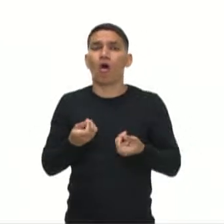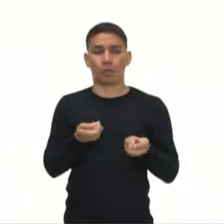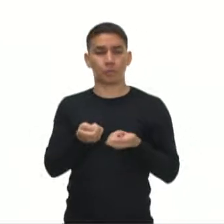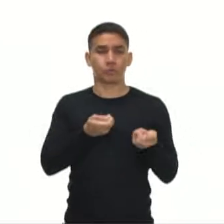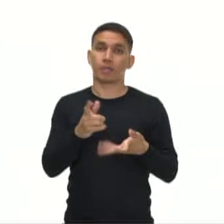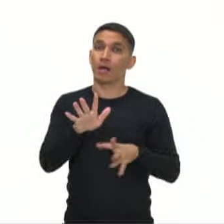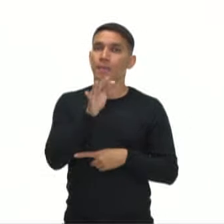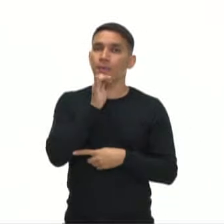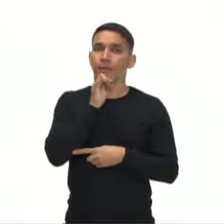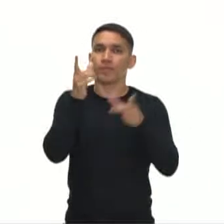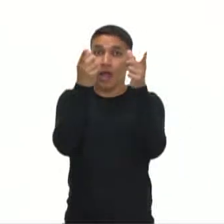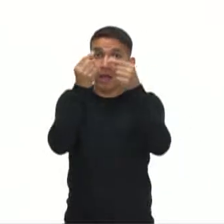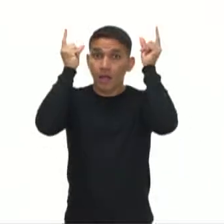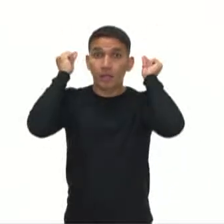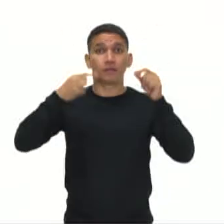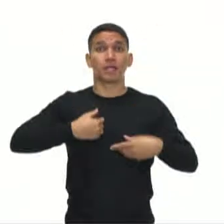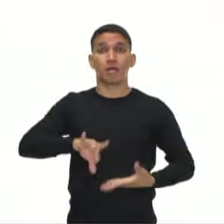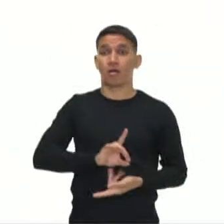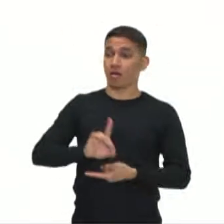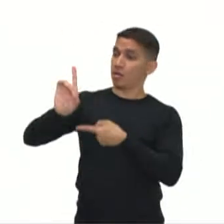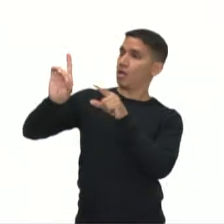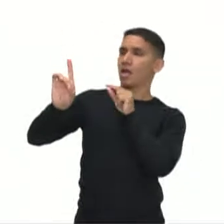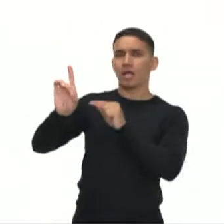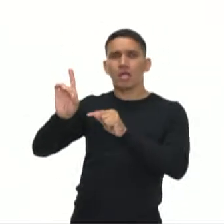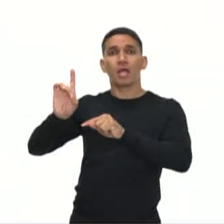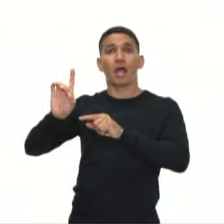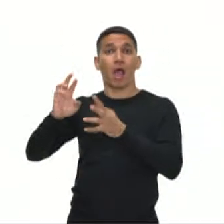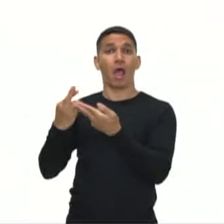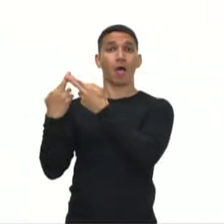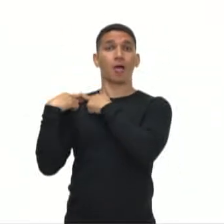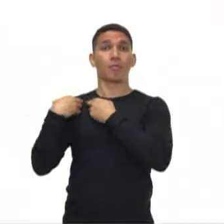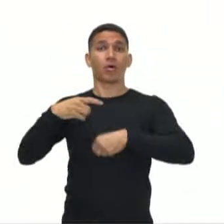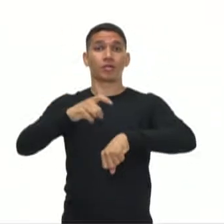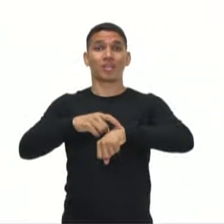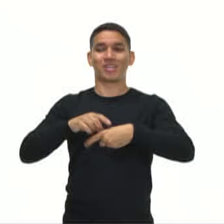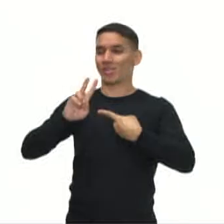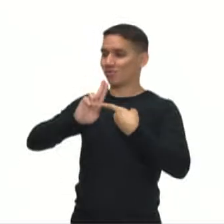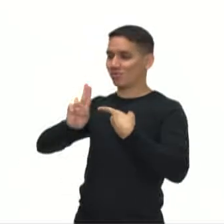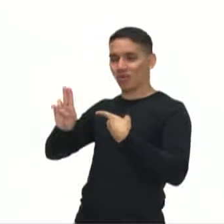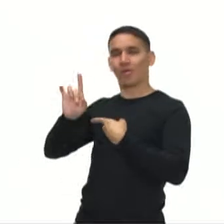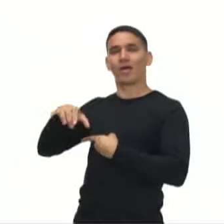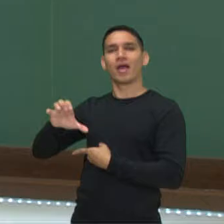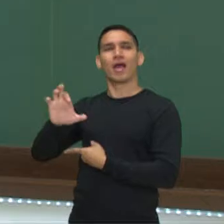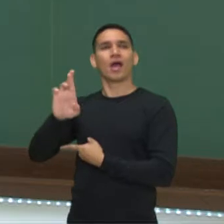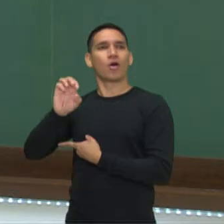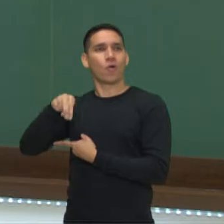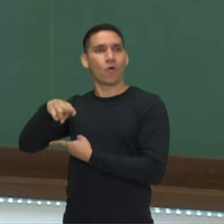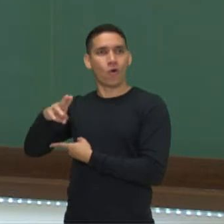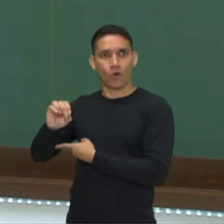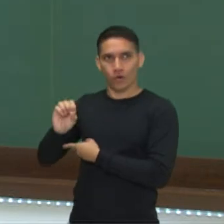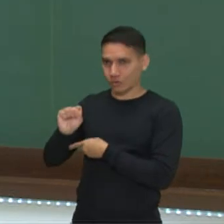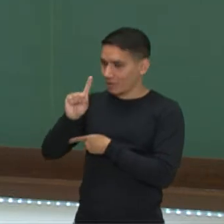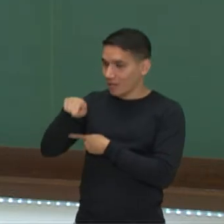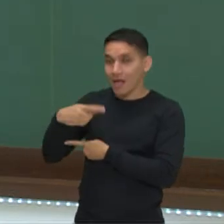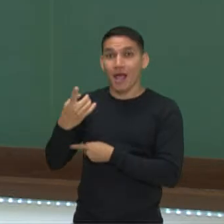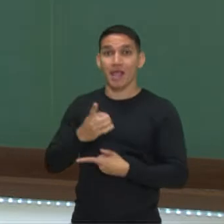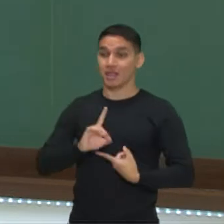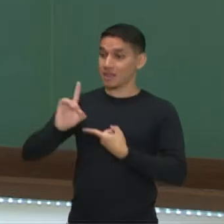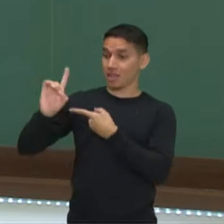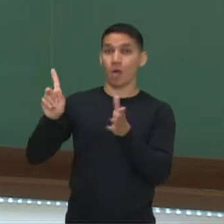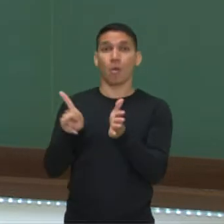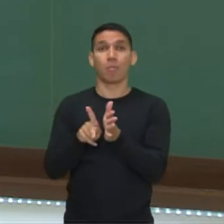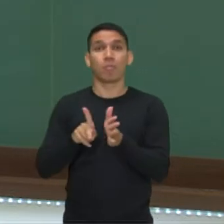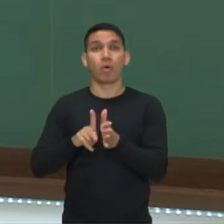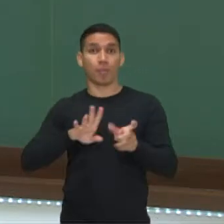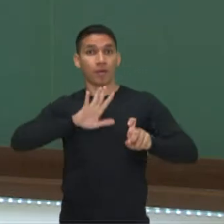por exemplo, tinham um deus, o deus do tempo, que era chamado Cronos. Então Cronos era o deus na mitologia